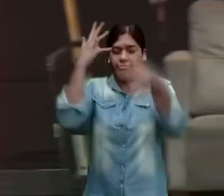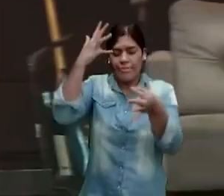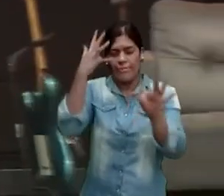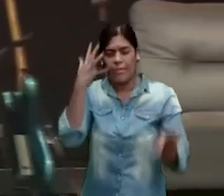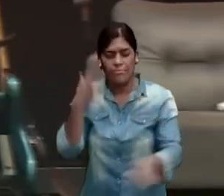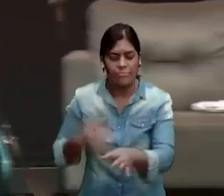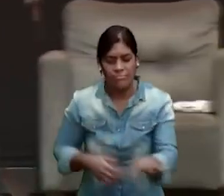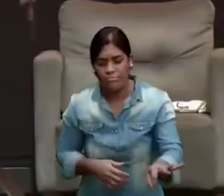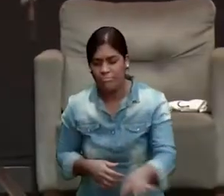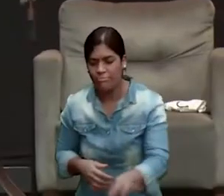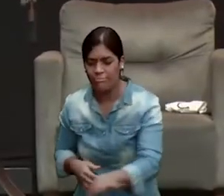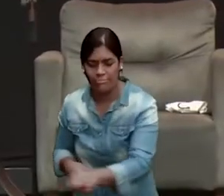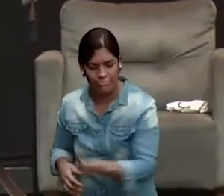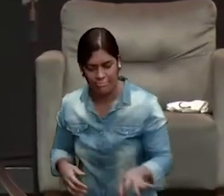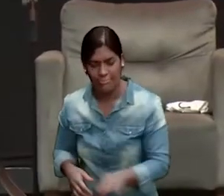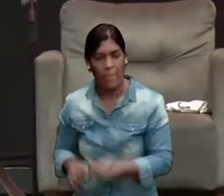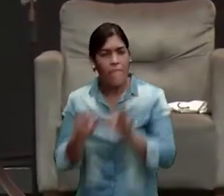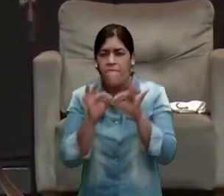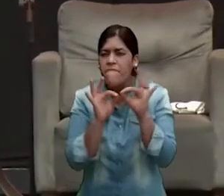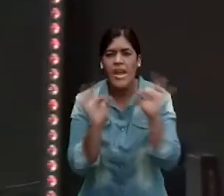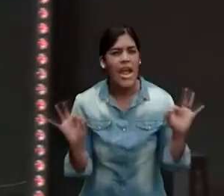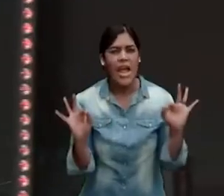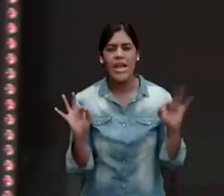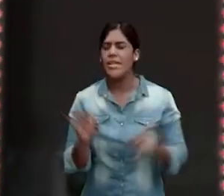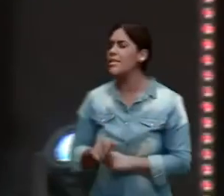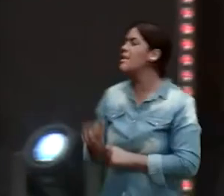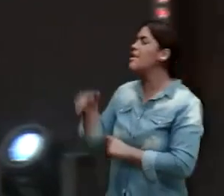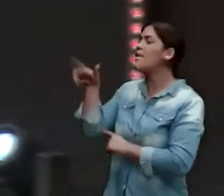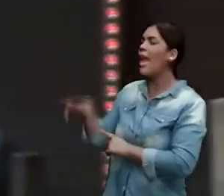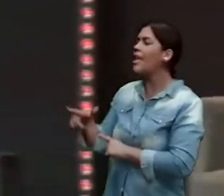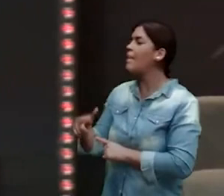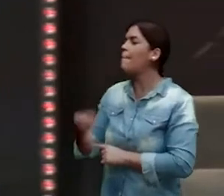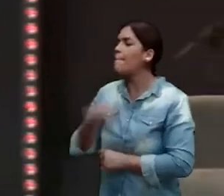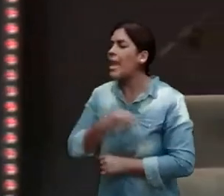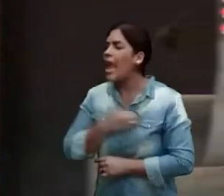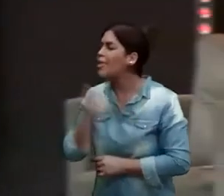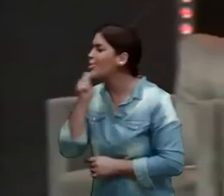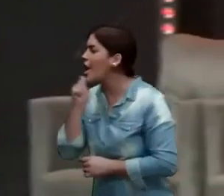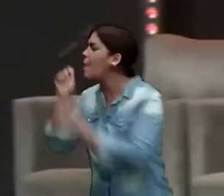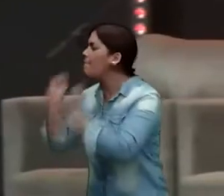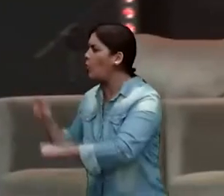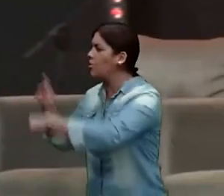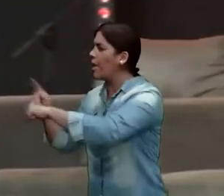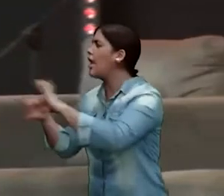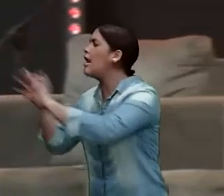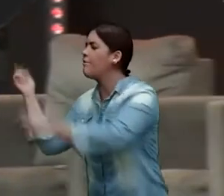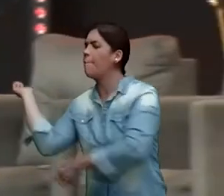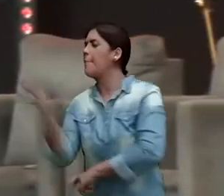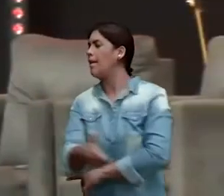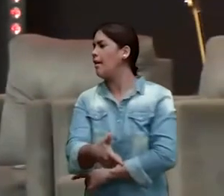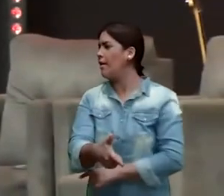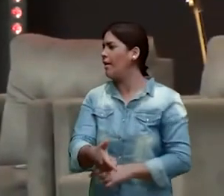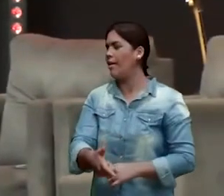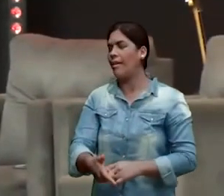chão assim aí ele fala só uma frase uma frase quem não tem pecado atire a primeira pedra